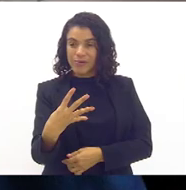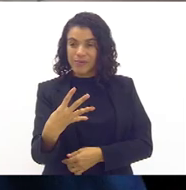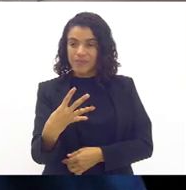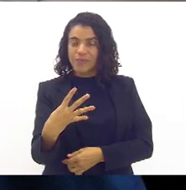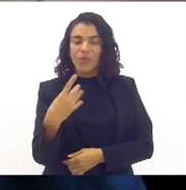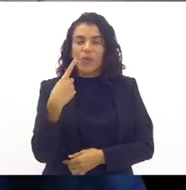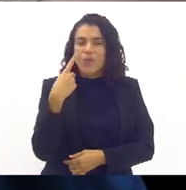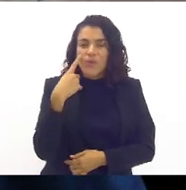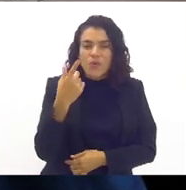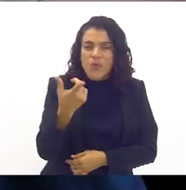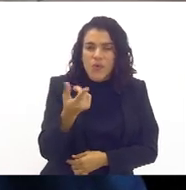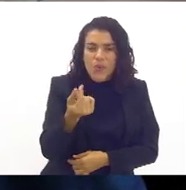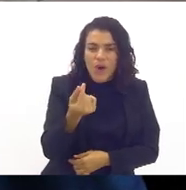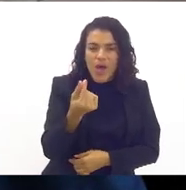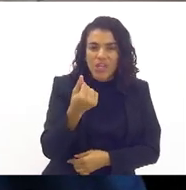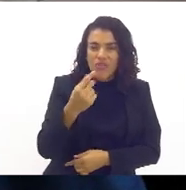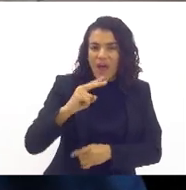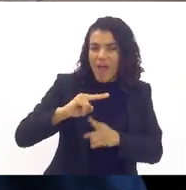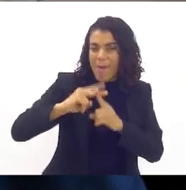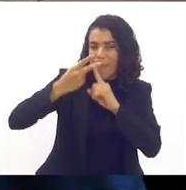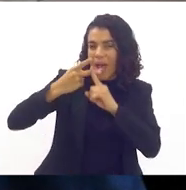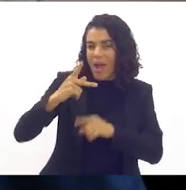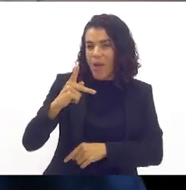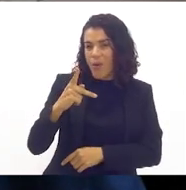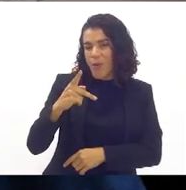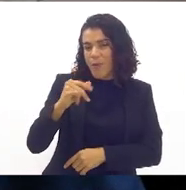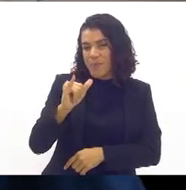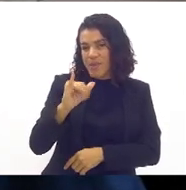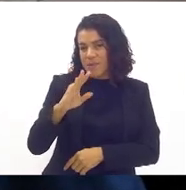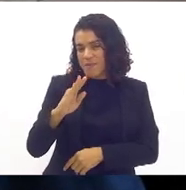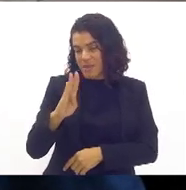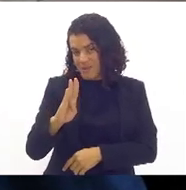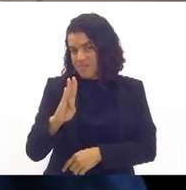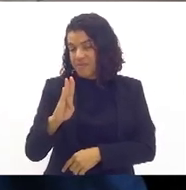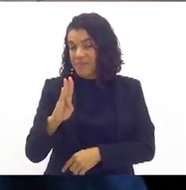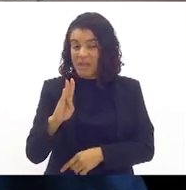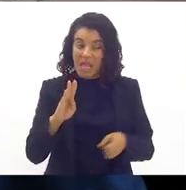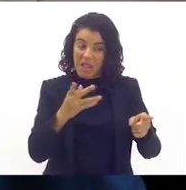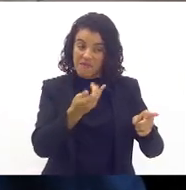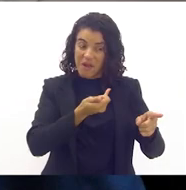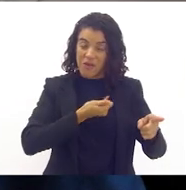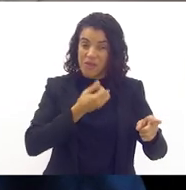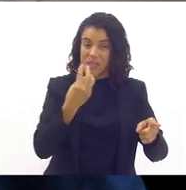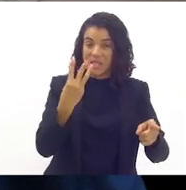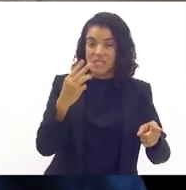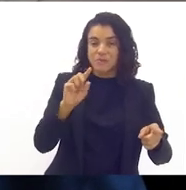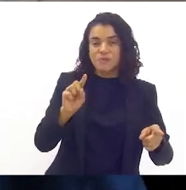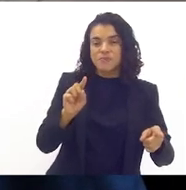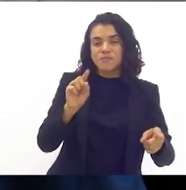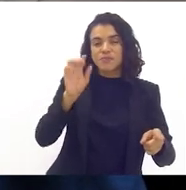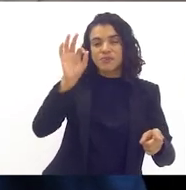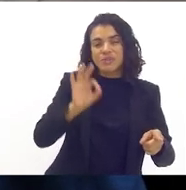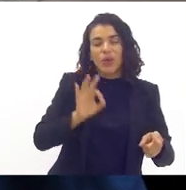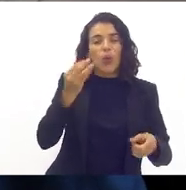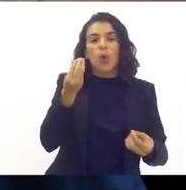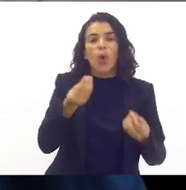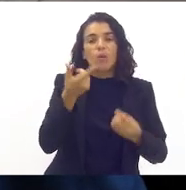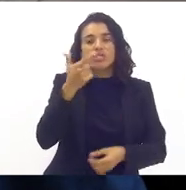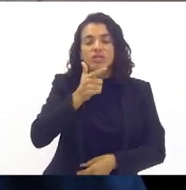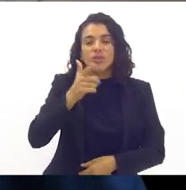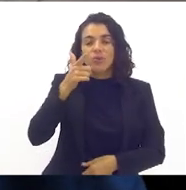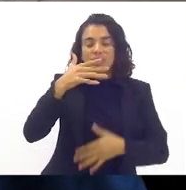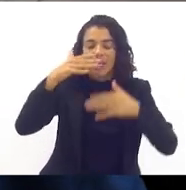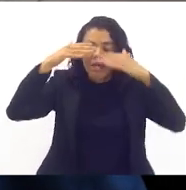14,4%. Quanto é que vai crescer o PIB esse ano? Segundo os dados dele, 3%. Como é que a gente sai desse buraco quando